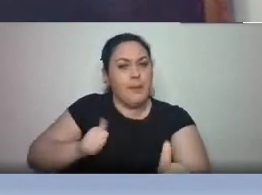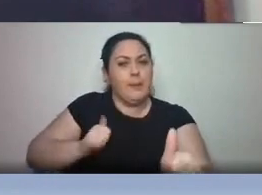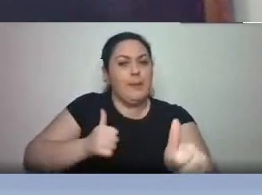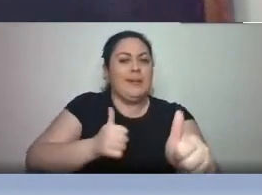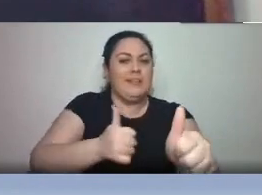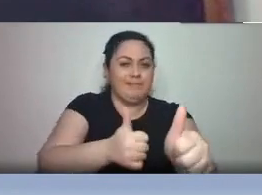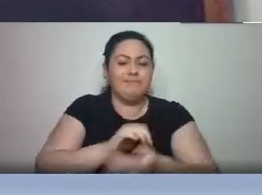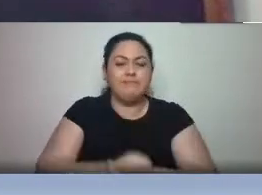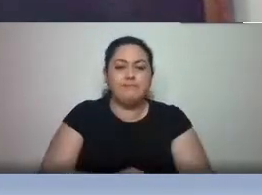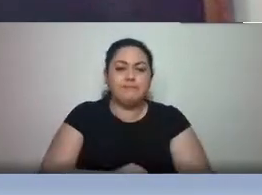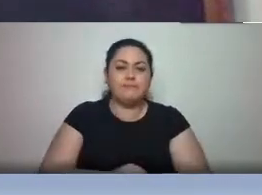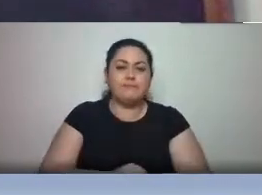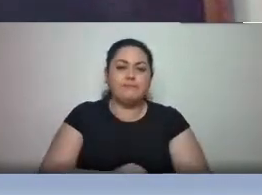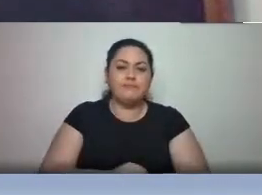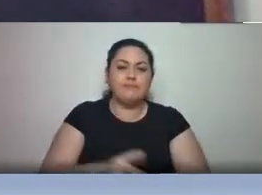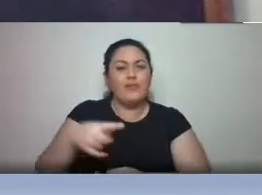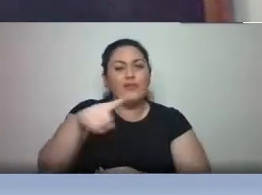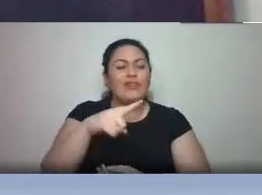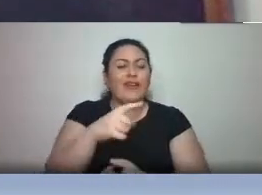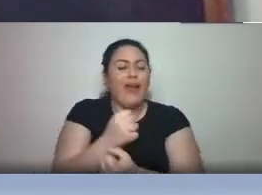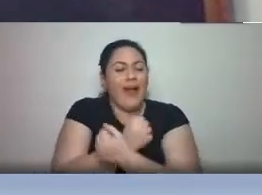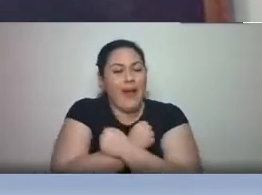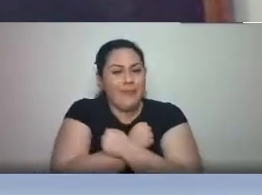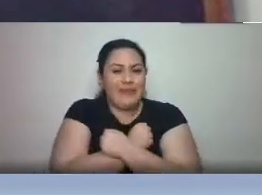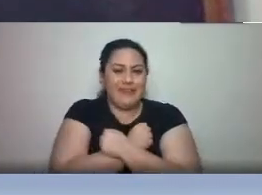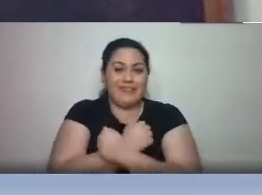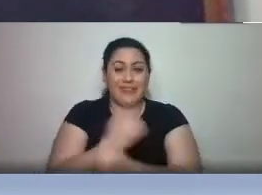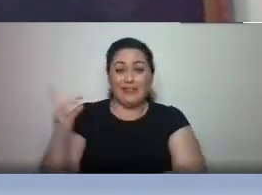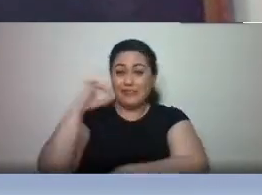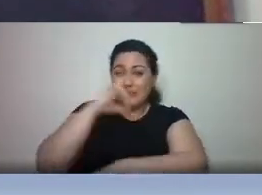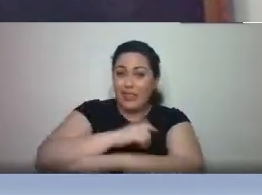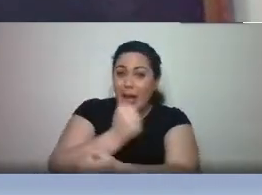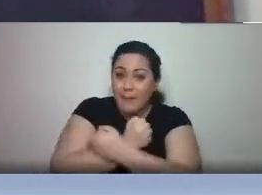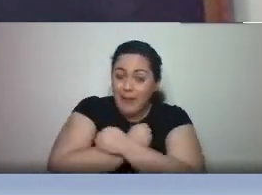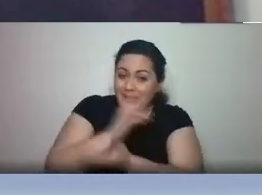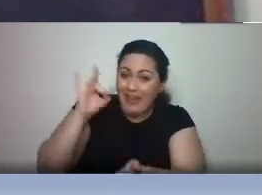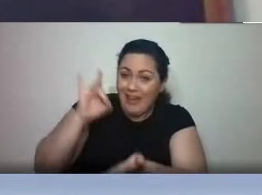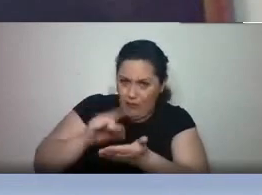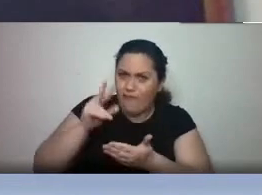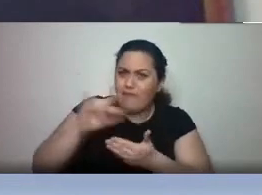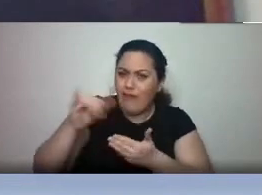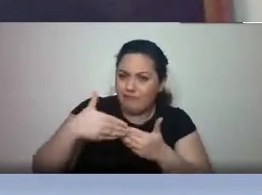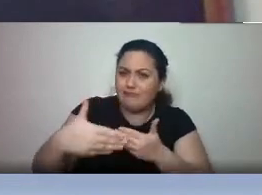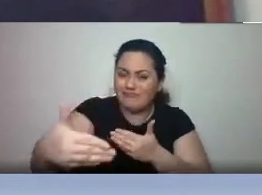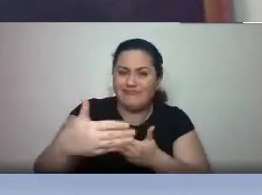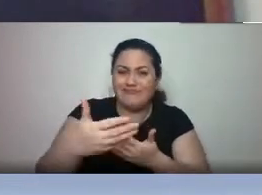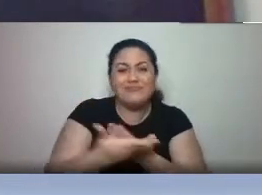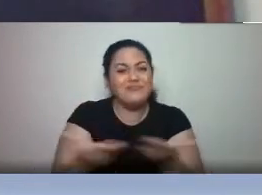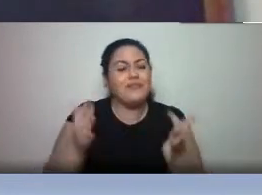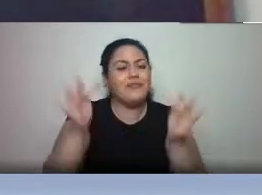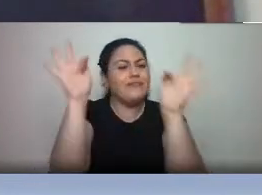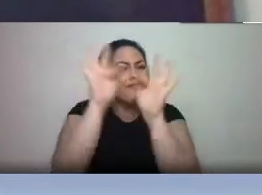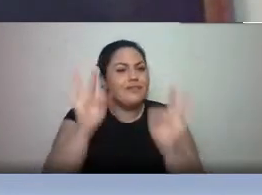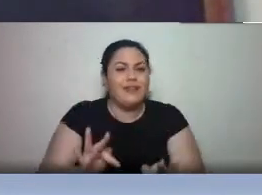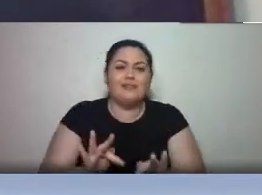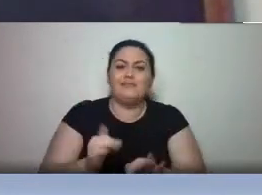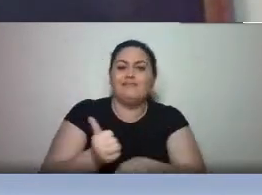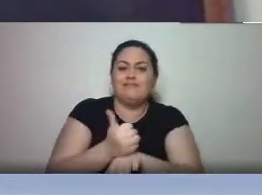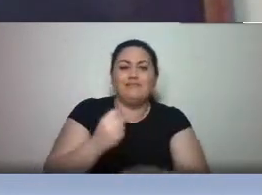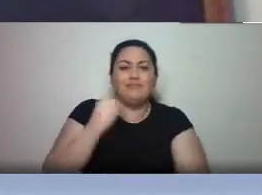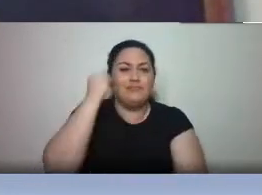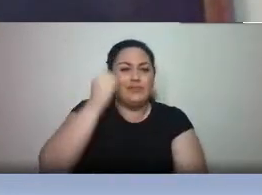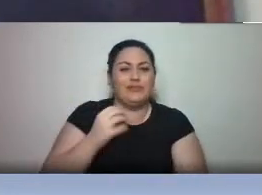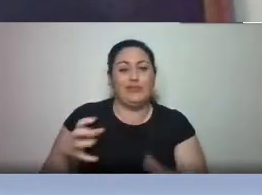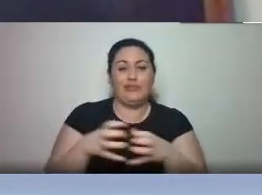Sintam-se abraçados, o dia do abraço real chegará. E sejam muito, muito felizes, Turma Psicologia